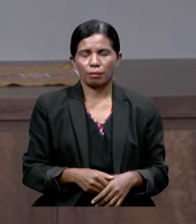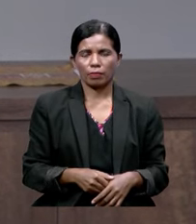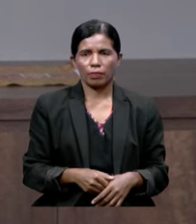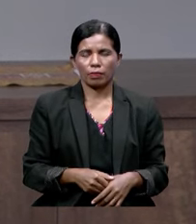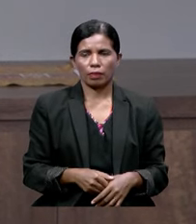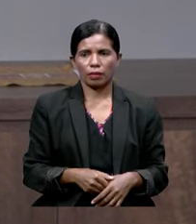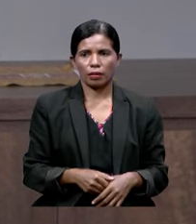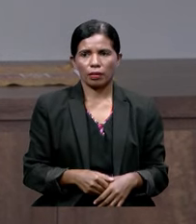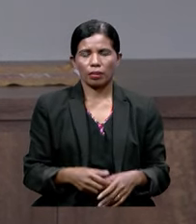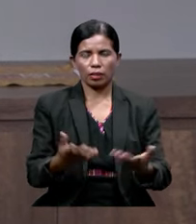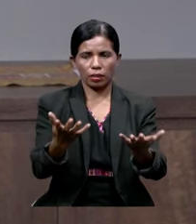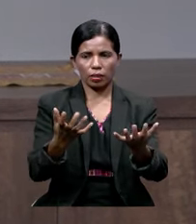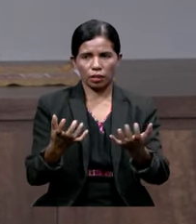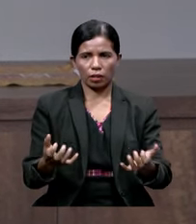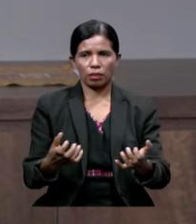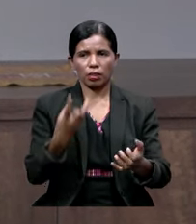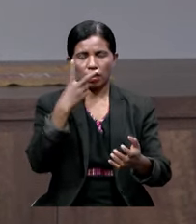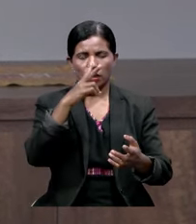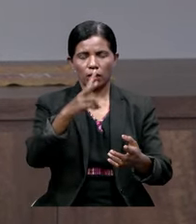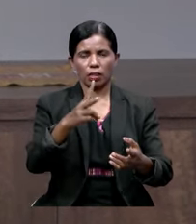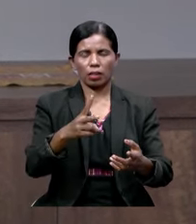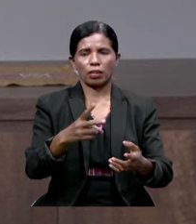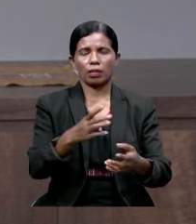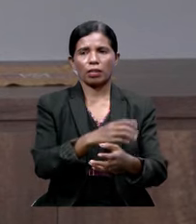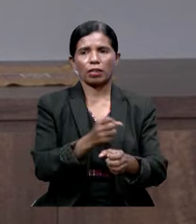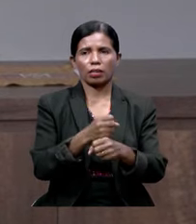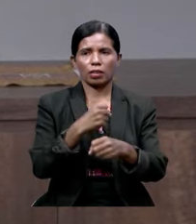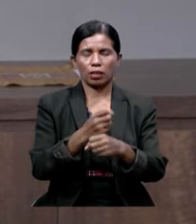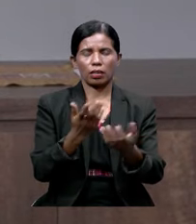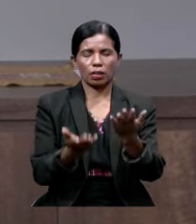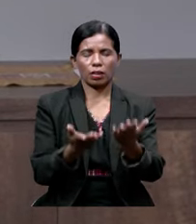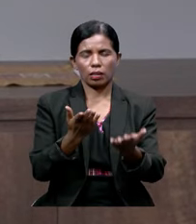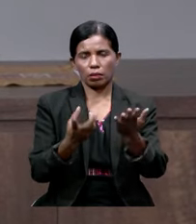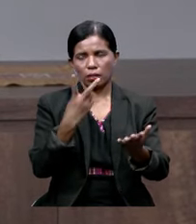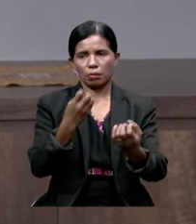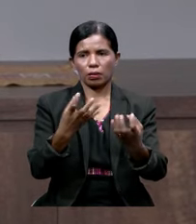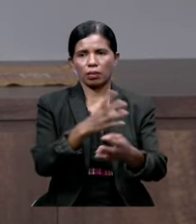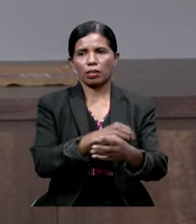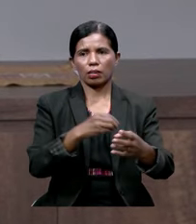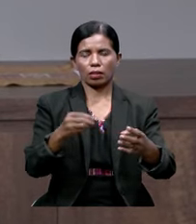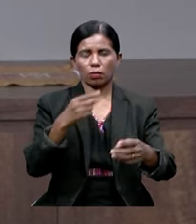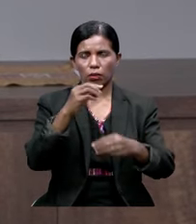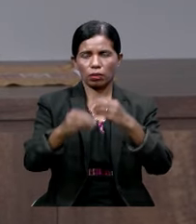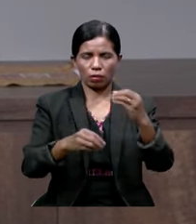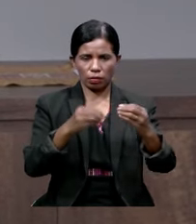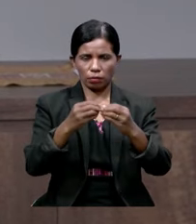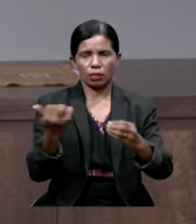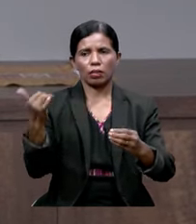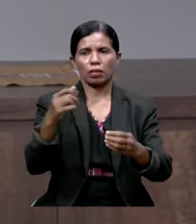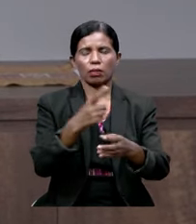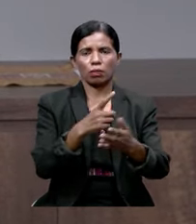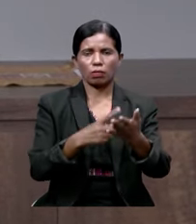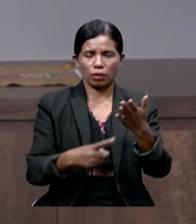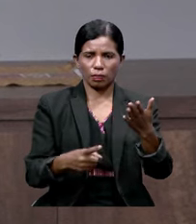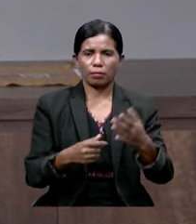melhor se a cara construção de neve dura até tem que ter tudo bot para ali o fator geologia fator